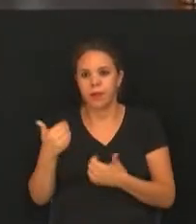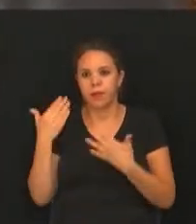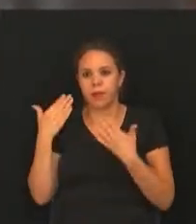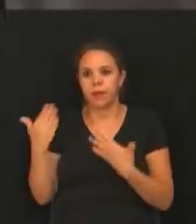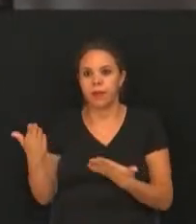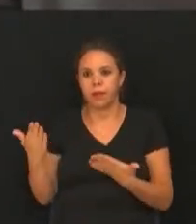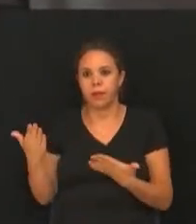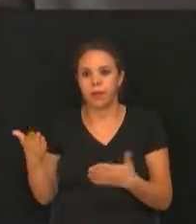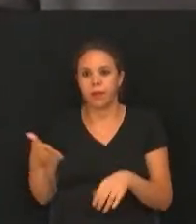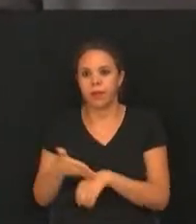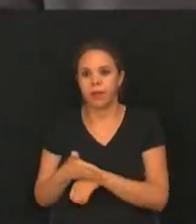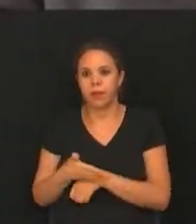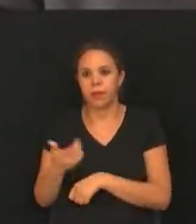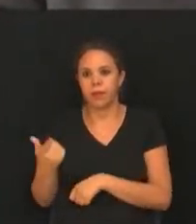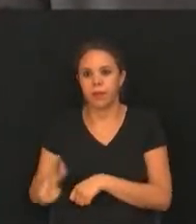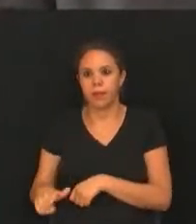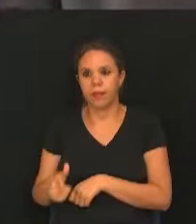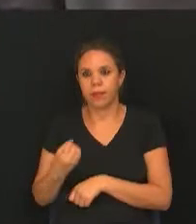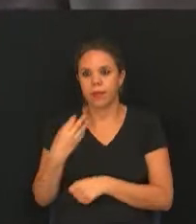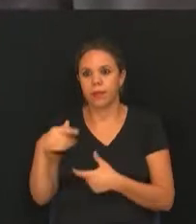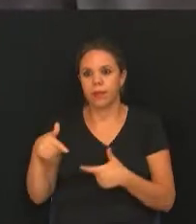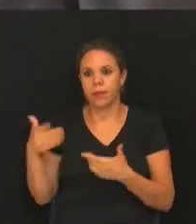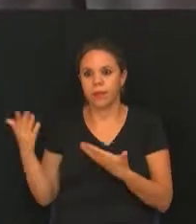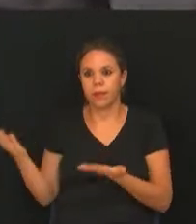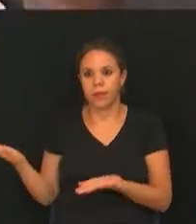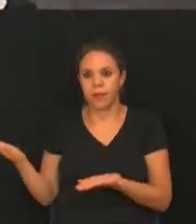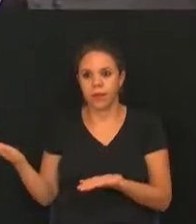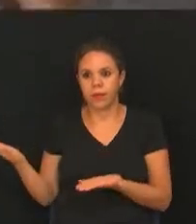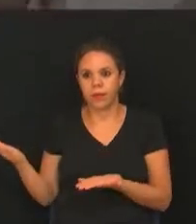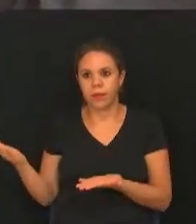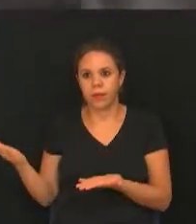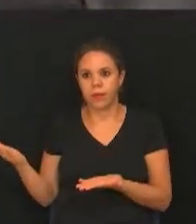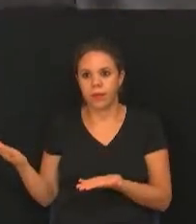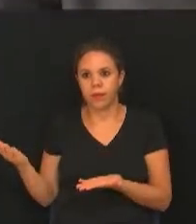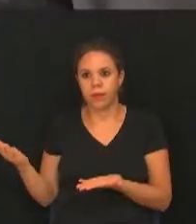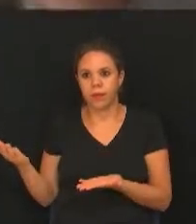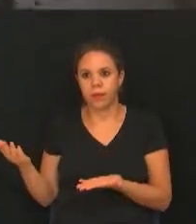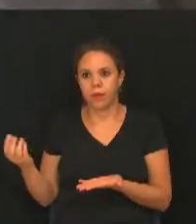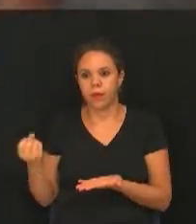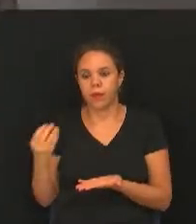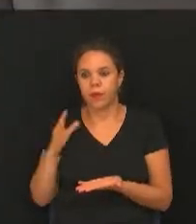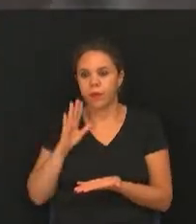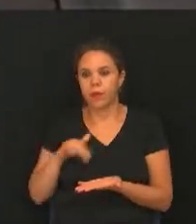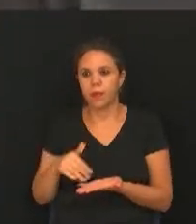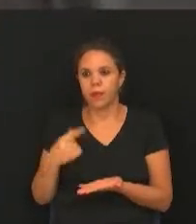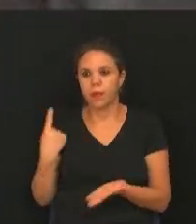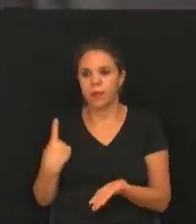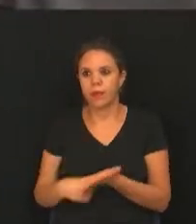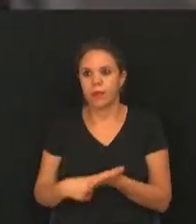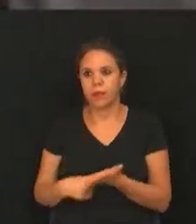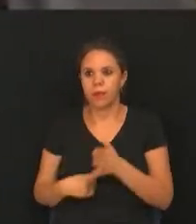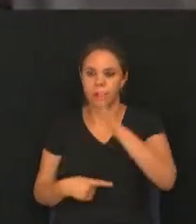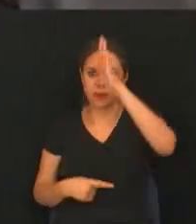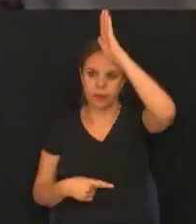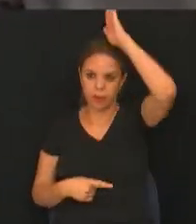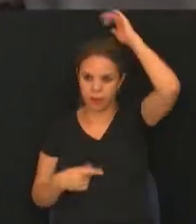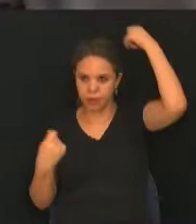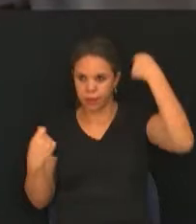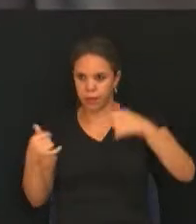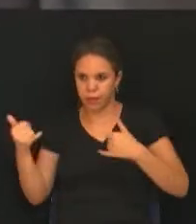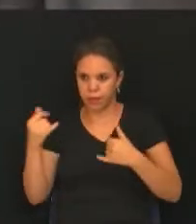pela sua participação mais uma vez. Bom trabalho para vocês. Muito obrigado e tenham todos uma excelente tarde. Conte com o Corpo de Bombeiros se precisar,